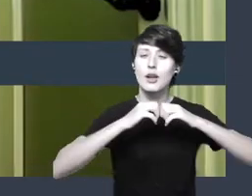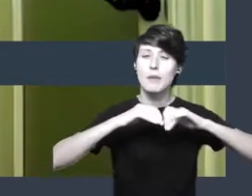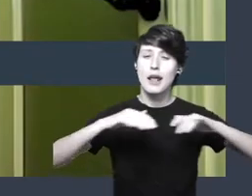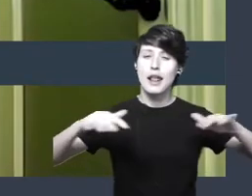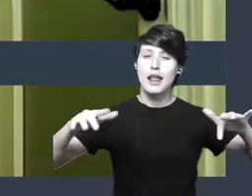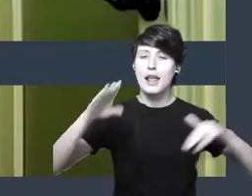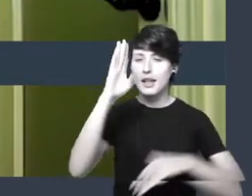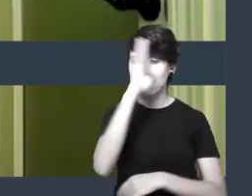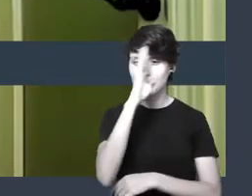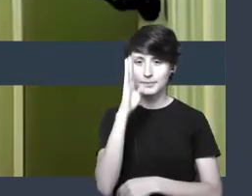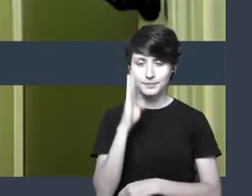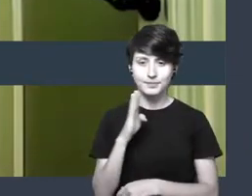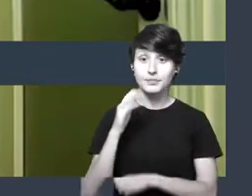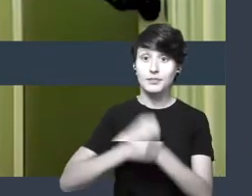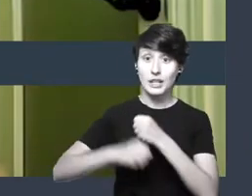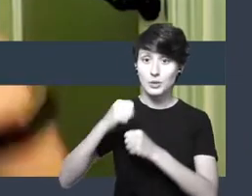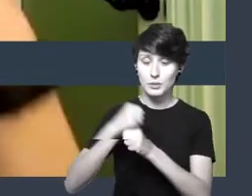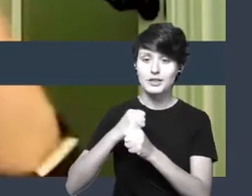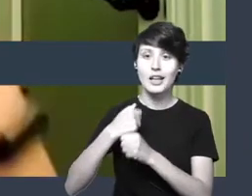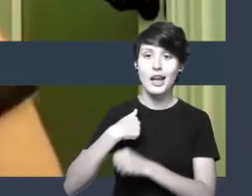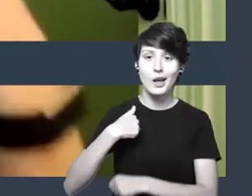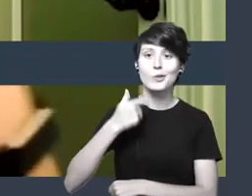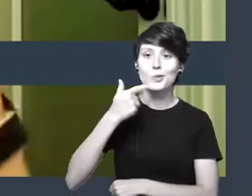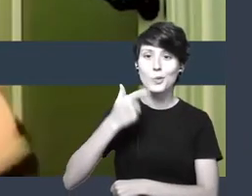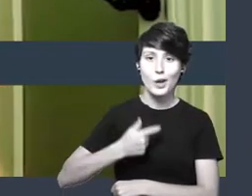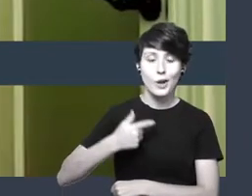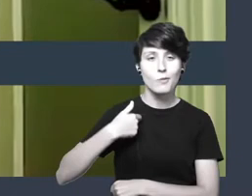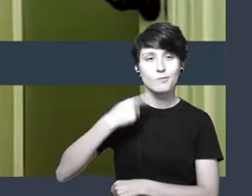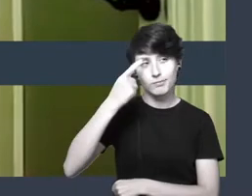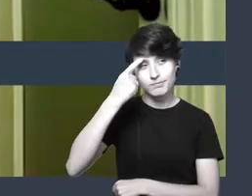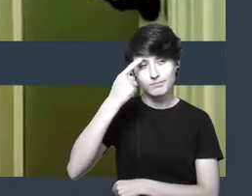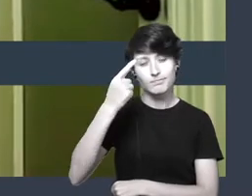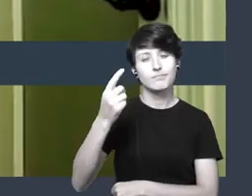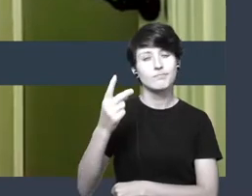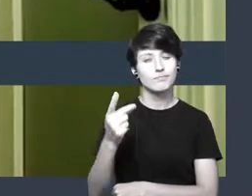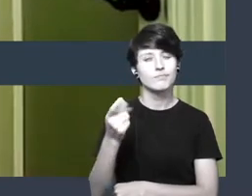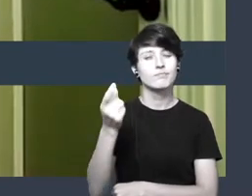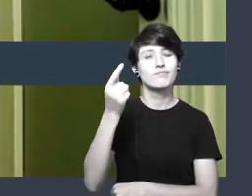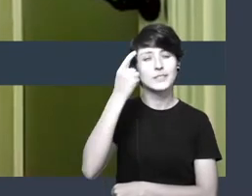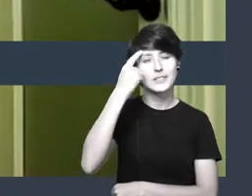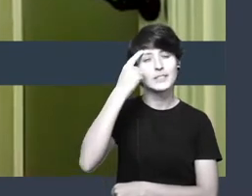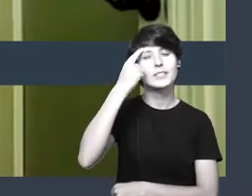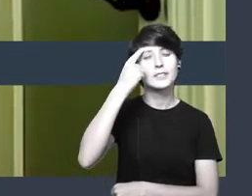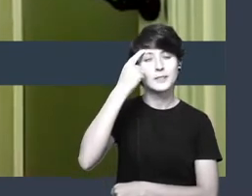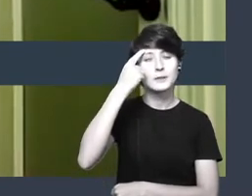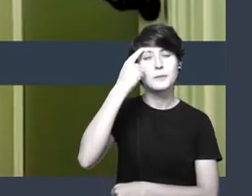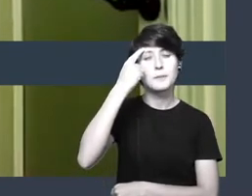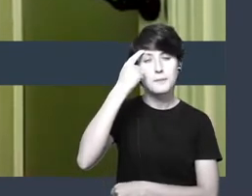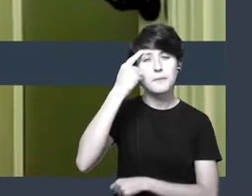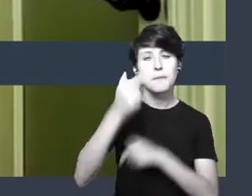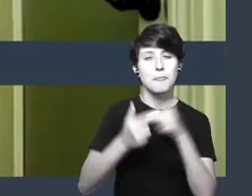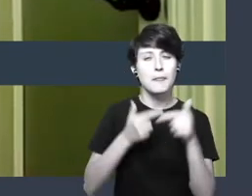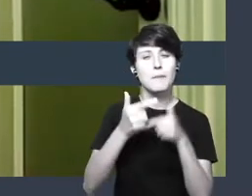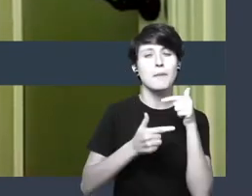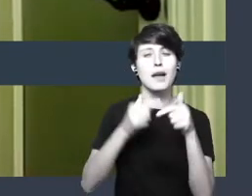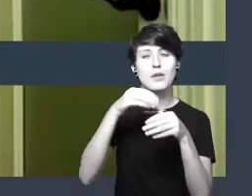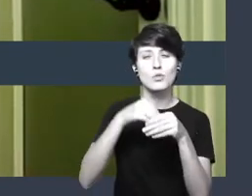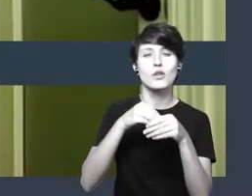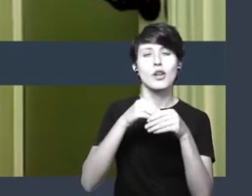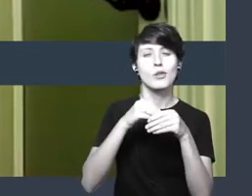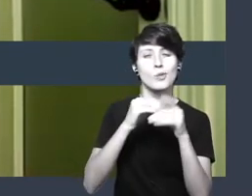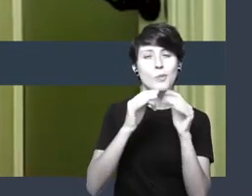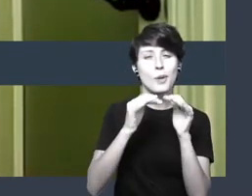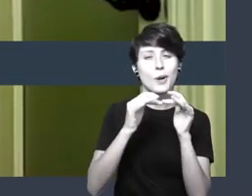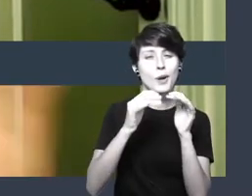Ano passado, eu, com essa ideia, pensando, né, do trabalho da inteligência artificial e vendo muita notícia